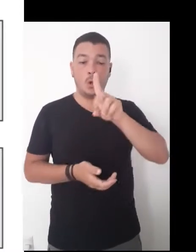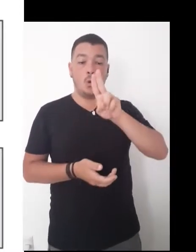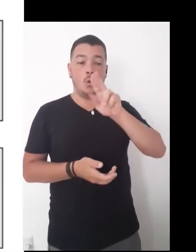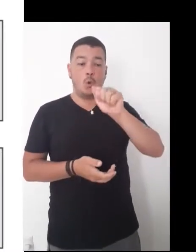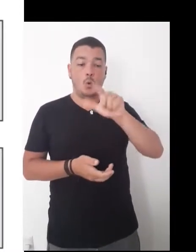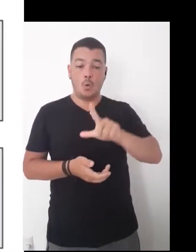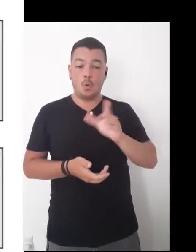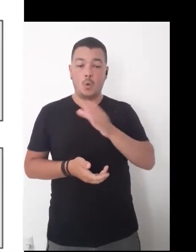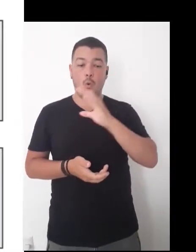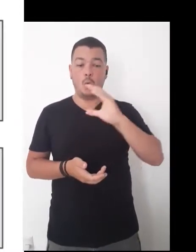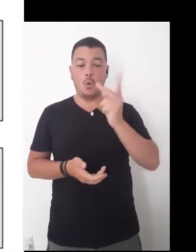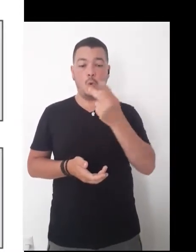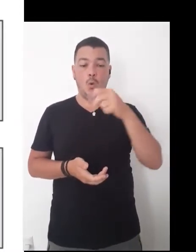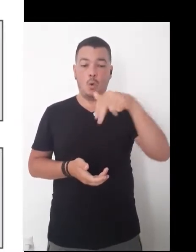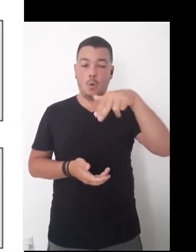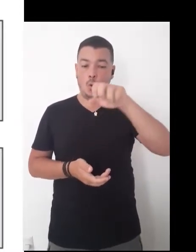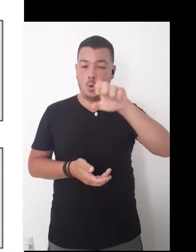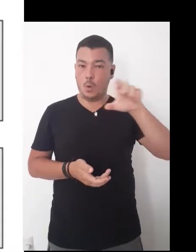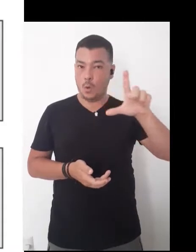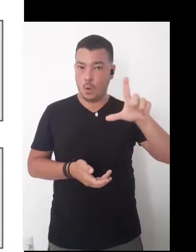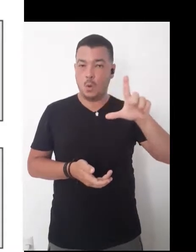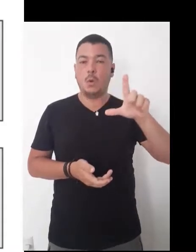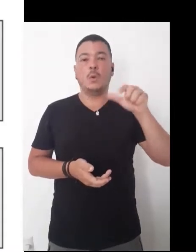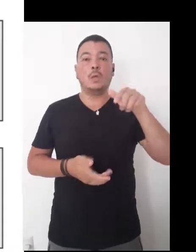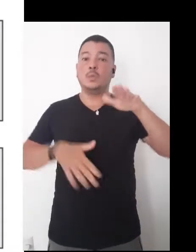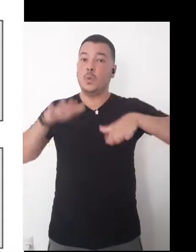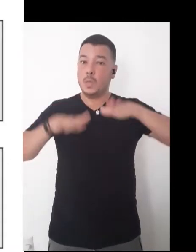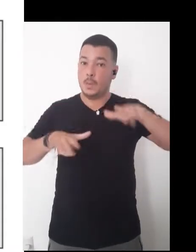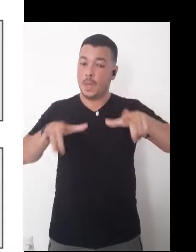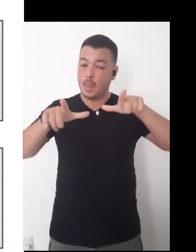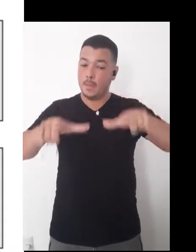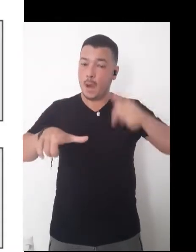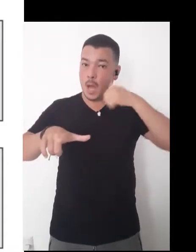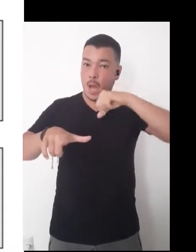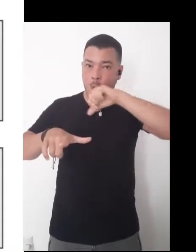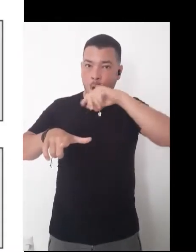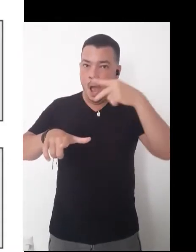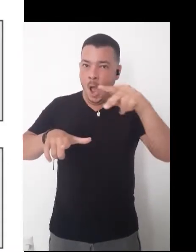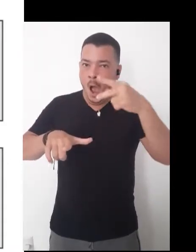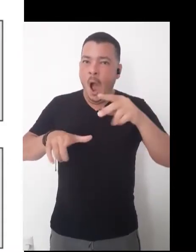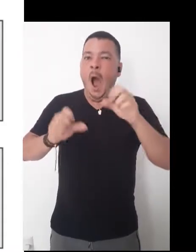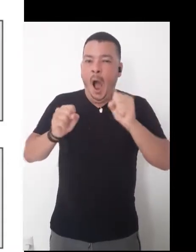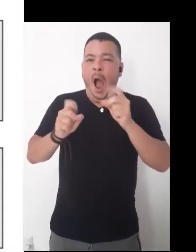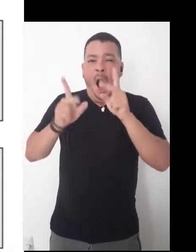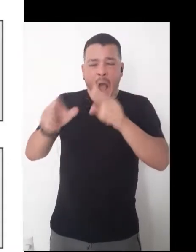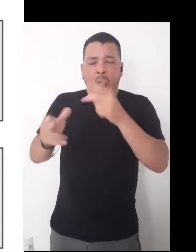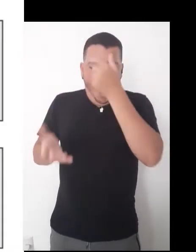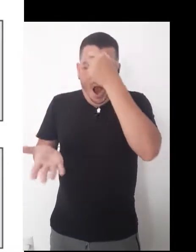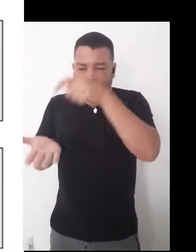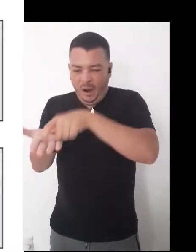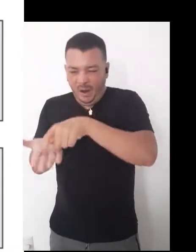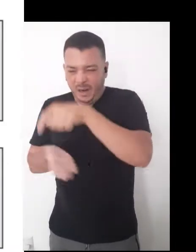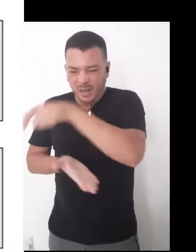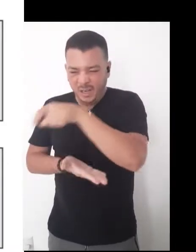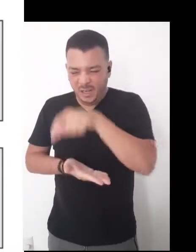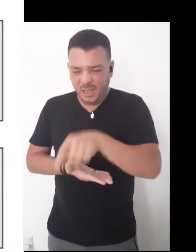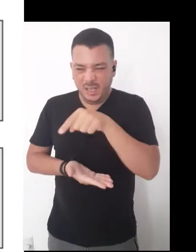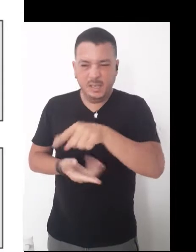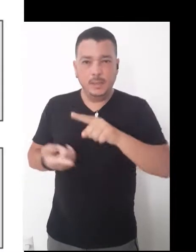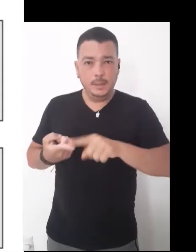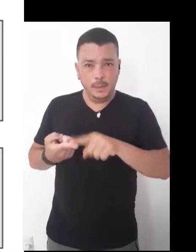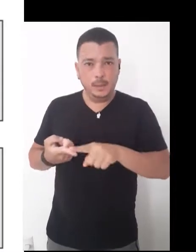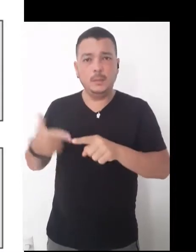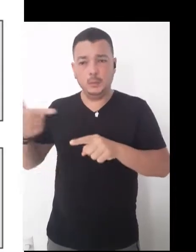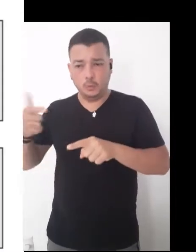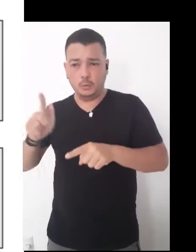depender da minha placa-mãe, eu tenho que consultar o manual da minha placa-mãe, eu posso ter as mesmas memórias, 2 GB aqui, 2 GB aqui